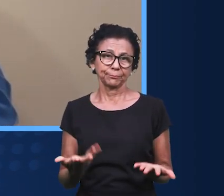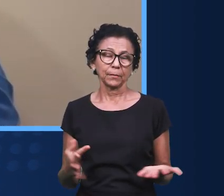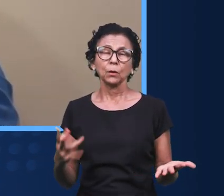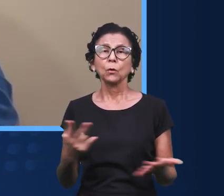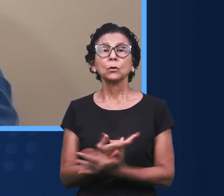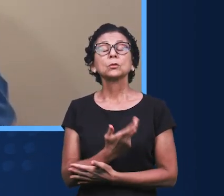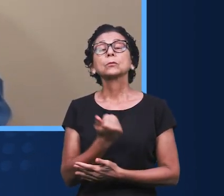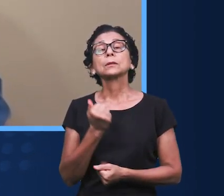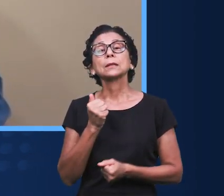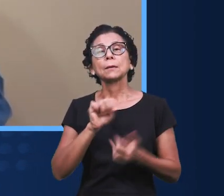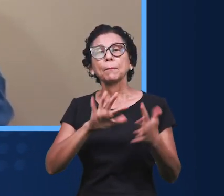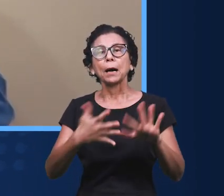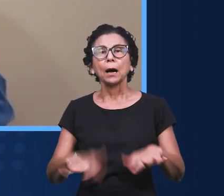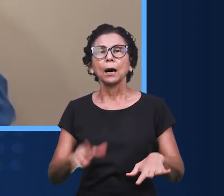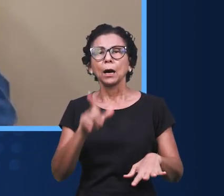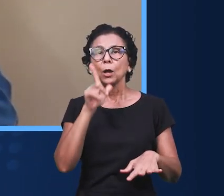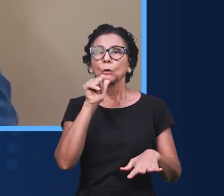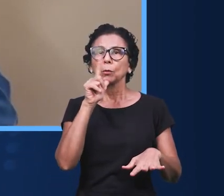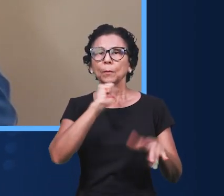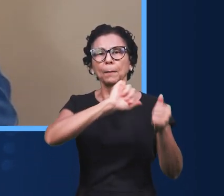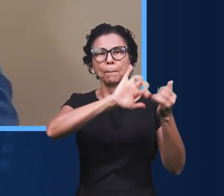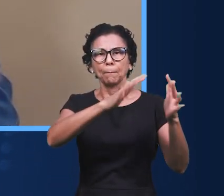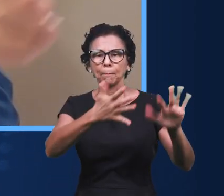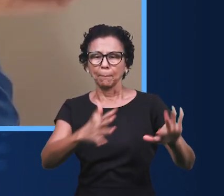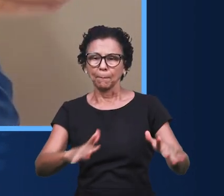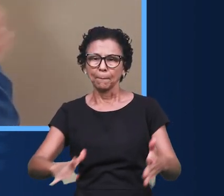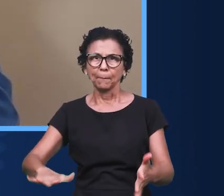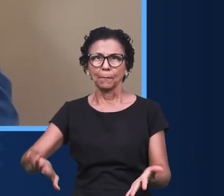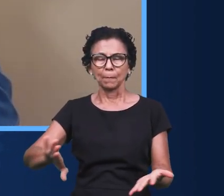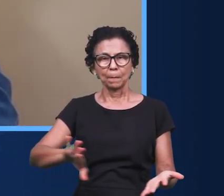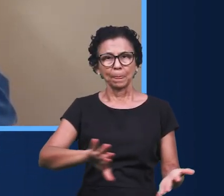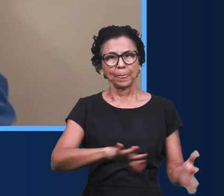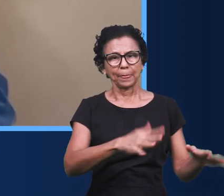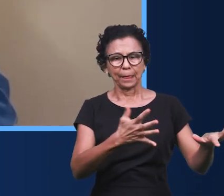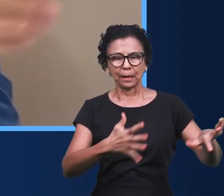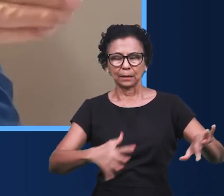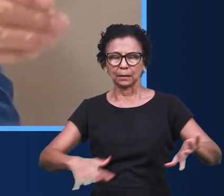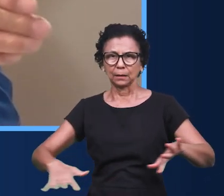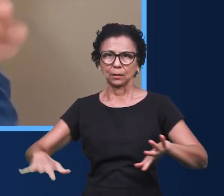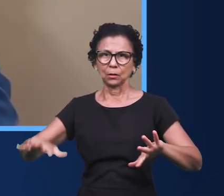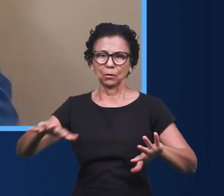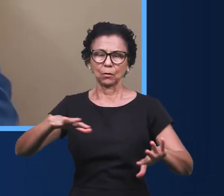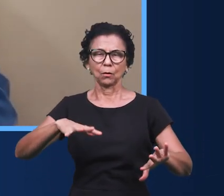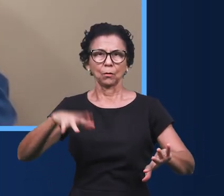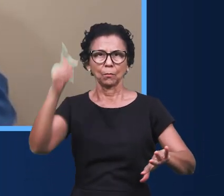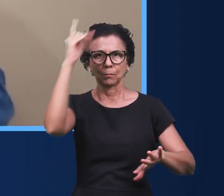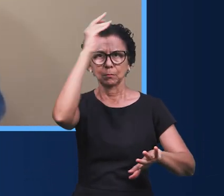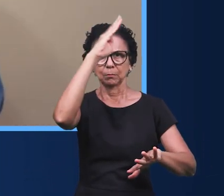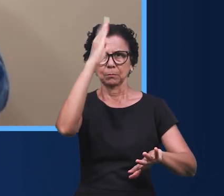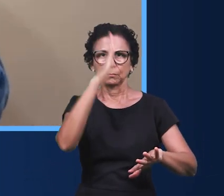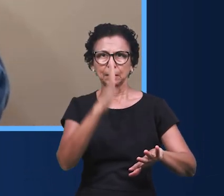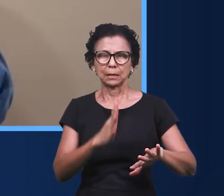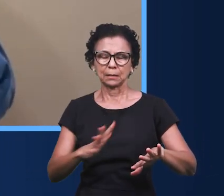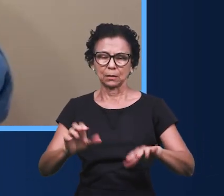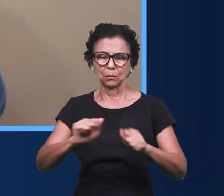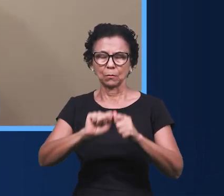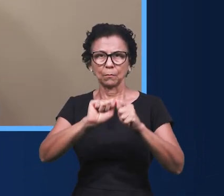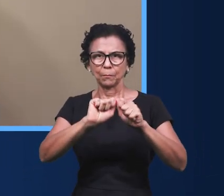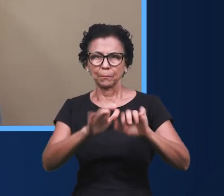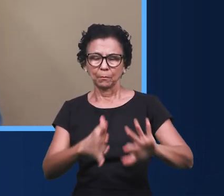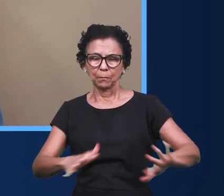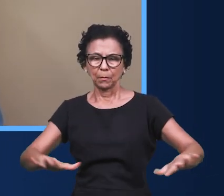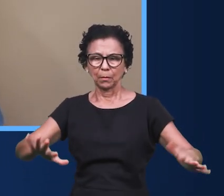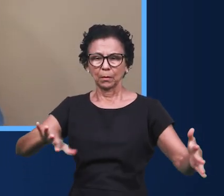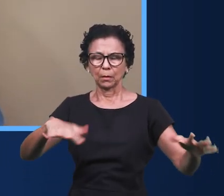né? Abrolhos. Nós temos aqui uma cadeia marítima no meio do mar, que são o toque das